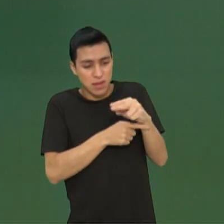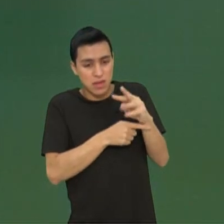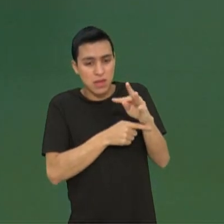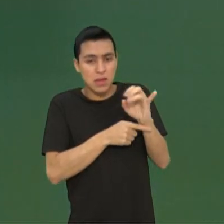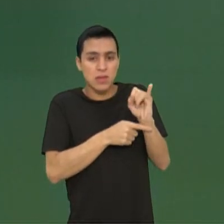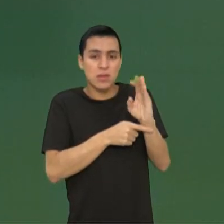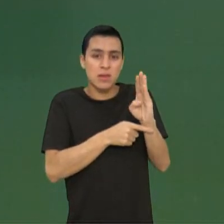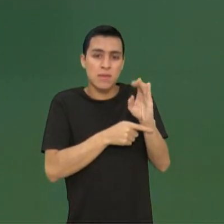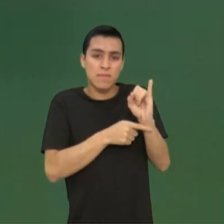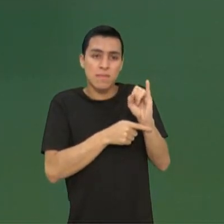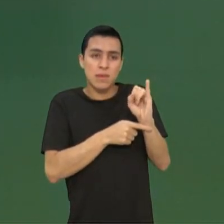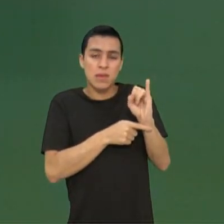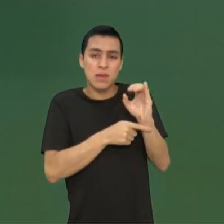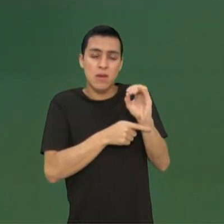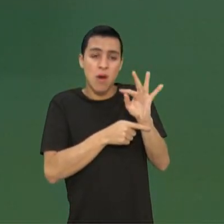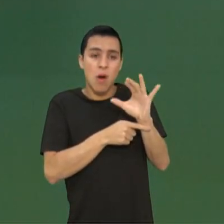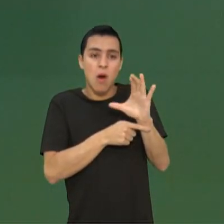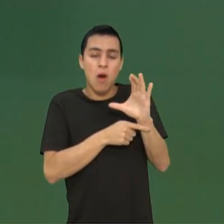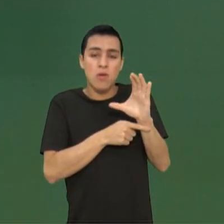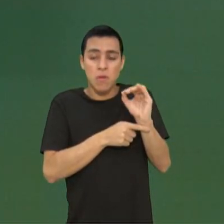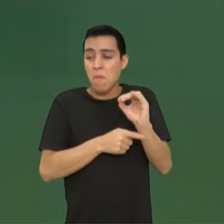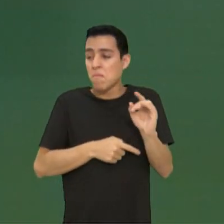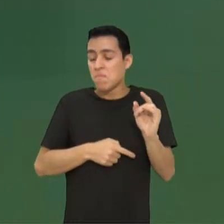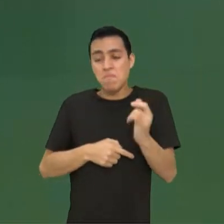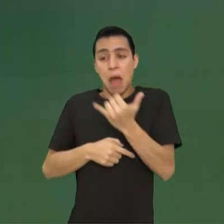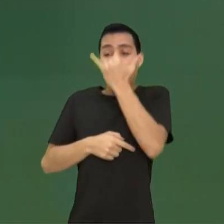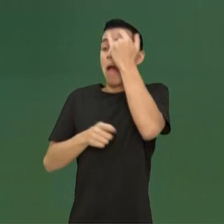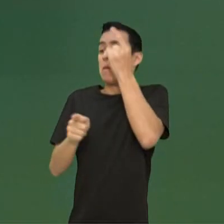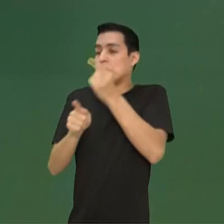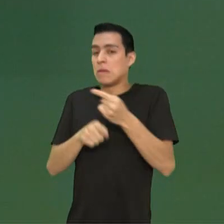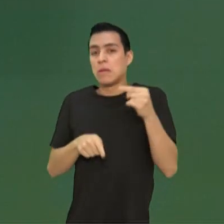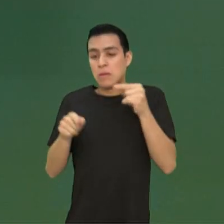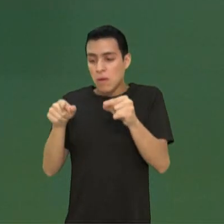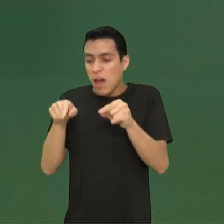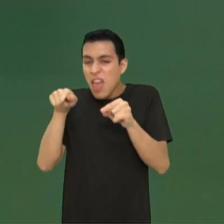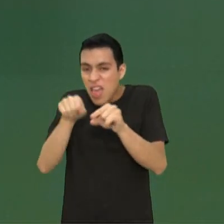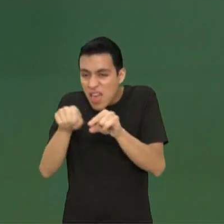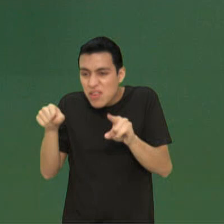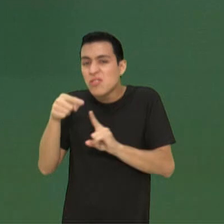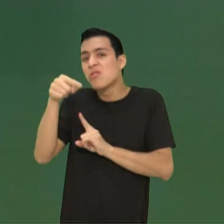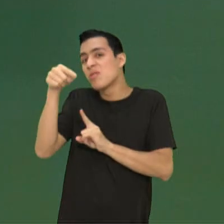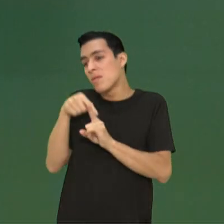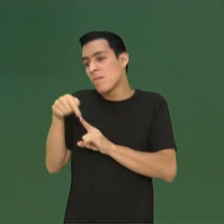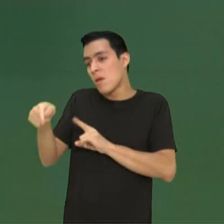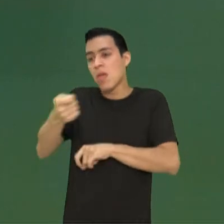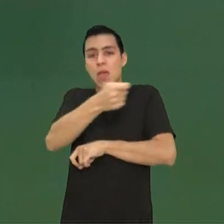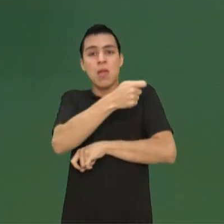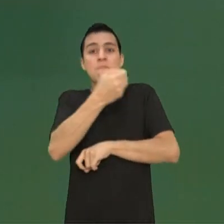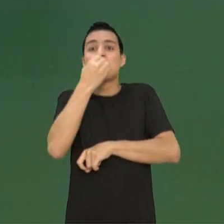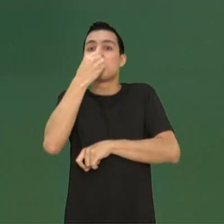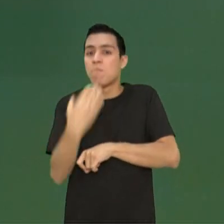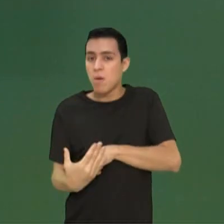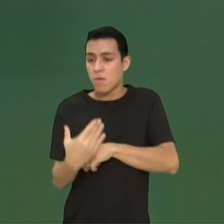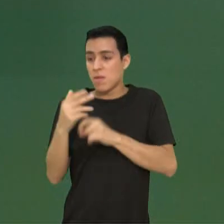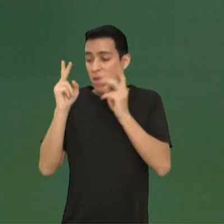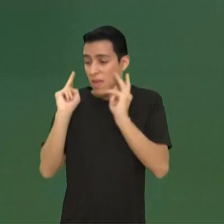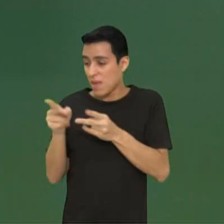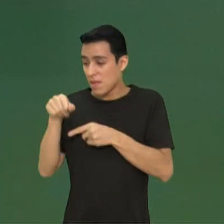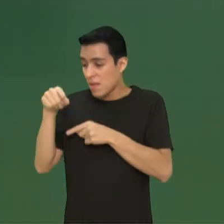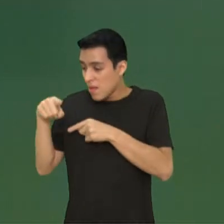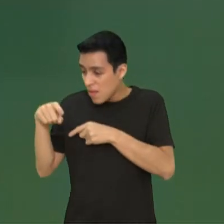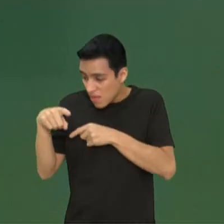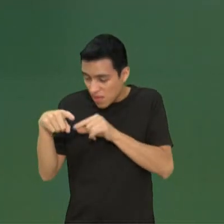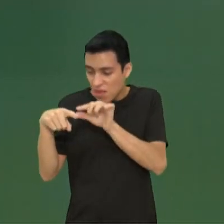Alexander Fleming, que descobriu por acidente penicilina. E que hoje, com a nova tecnologia, a gente pega o mesmo